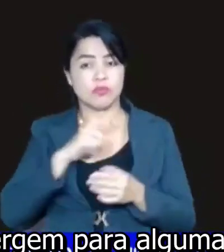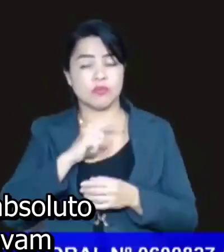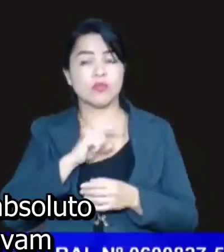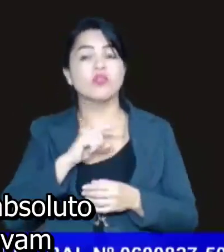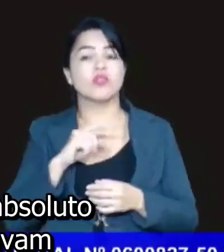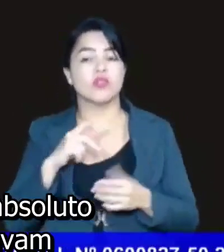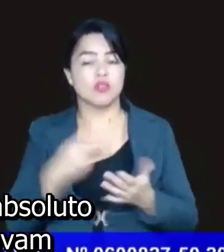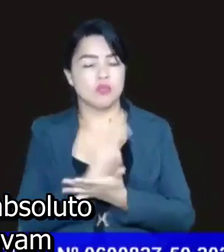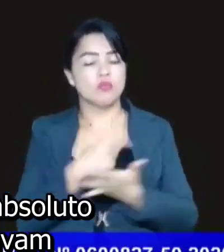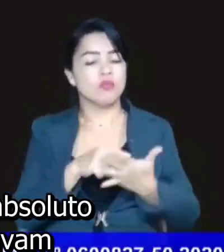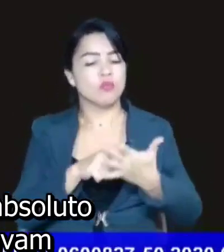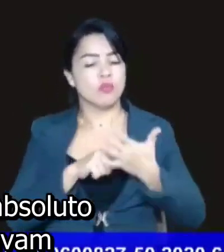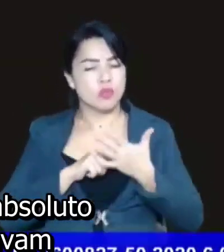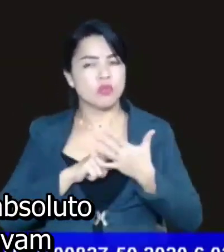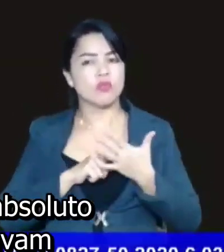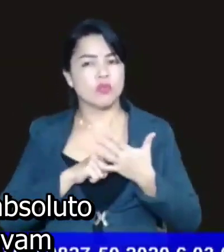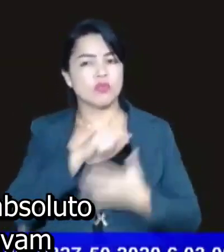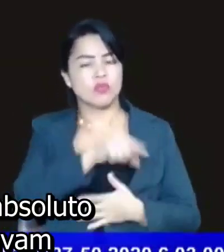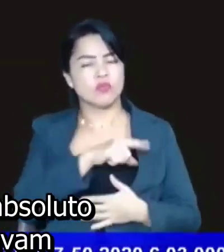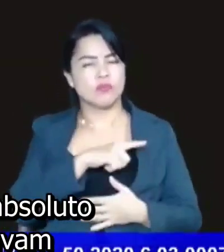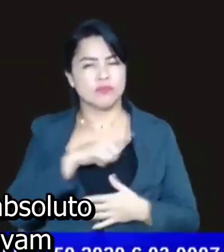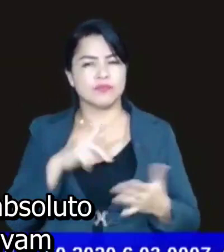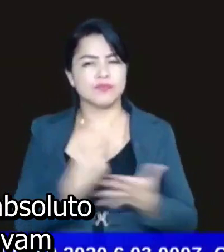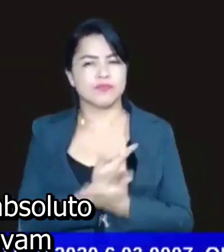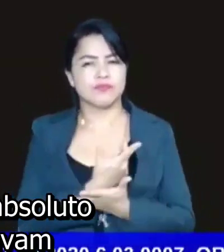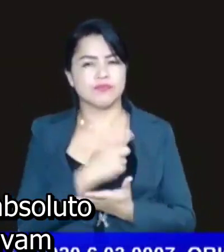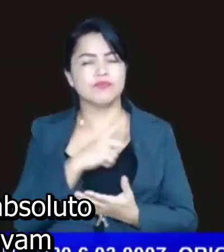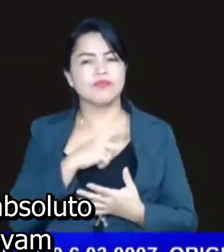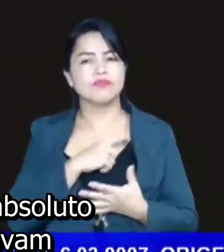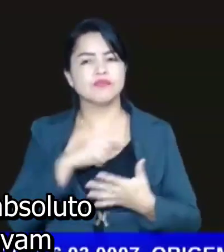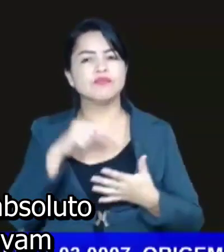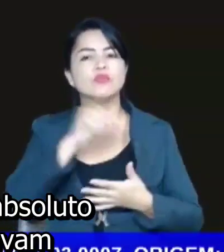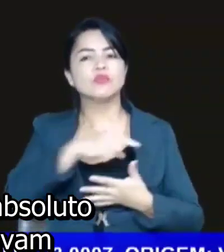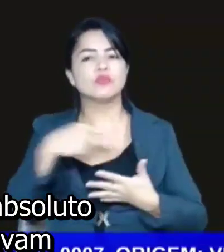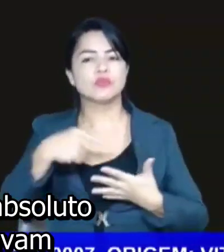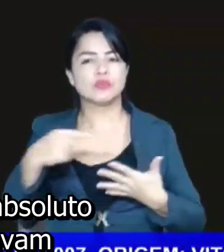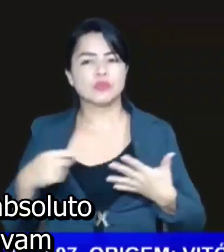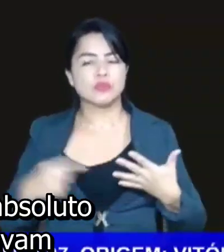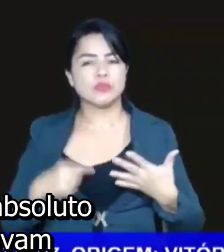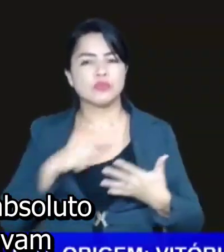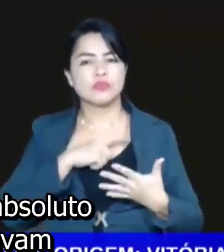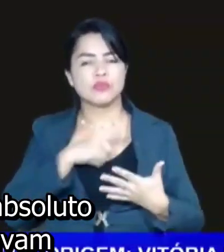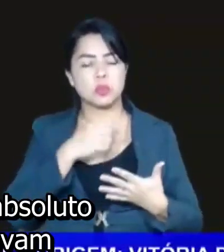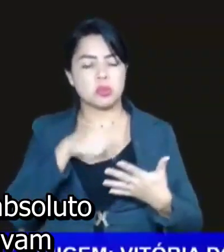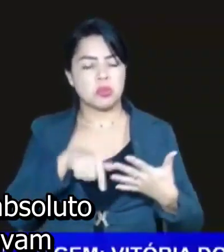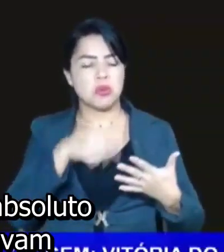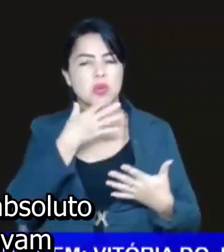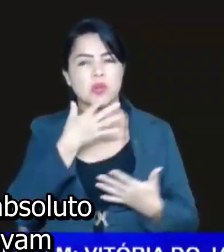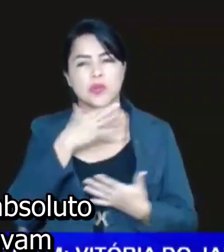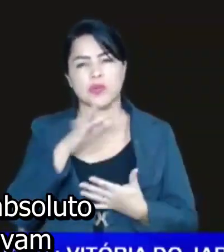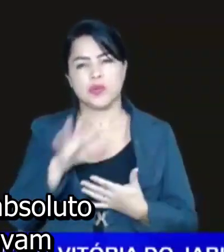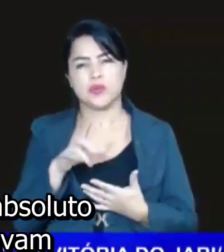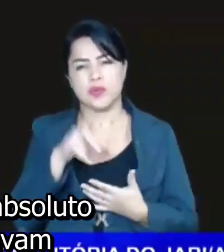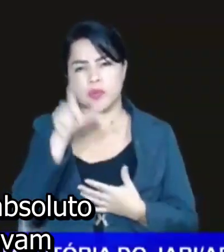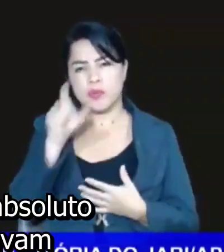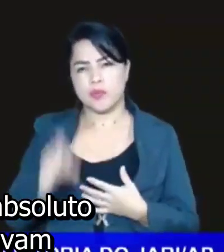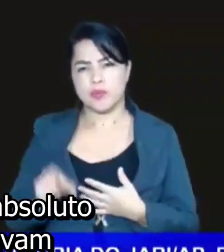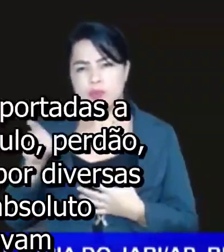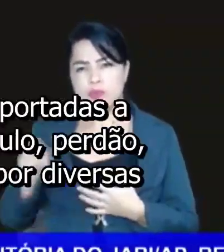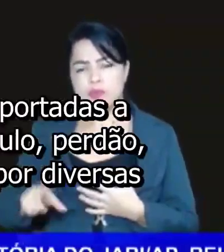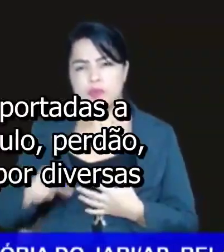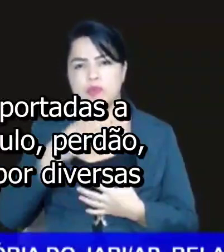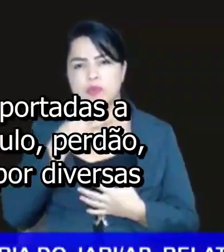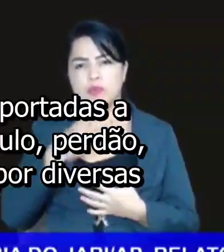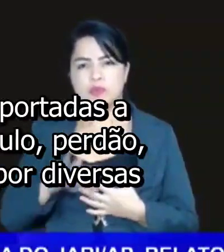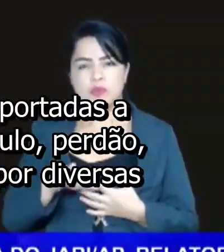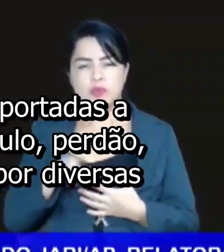algumas circunstâncias que são sintomáticas. Entre elas, o absoluto desconhecimento entre as pessoas que estavam,